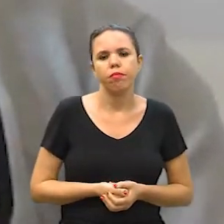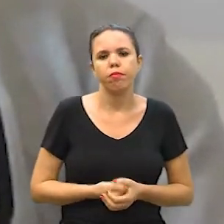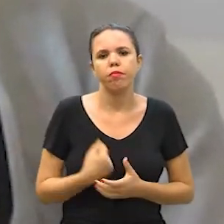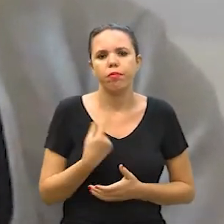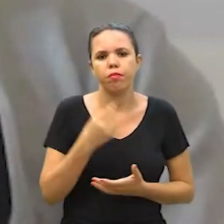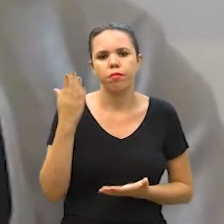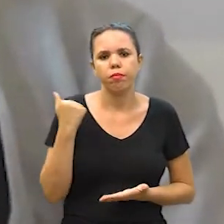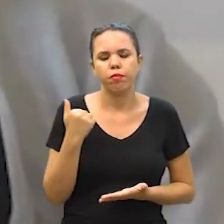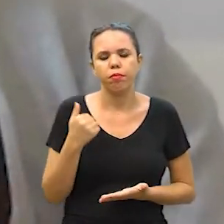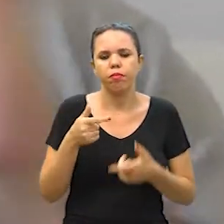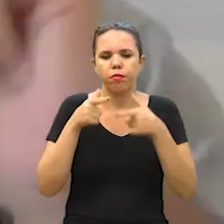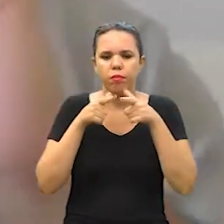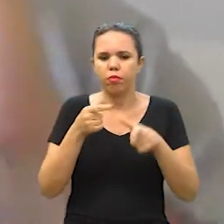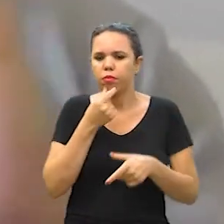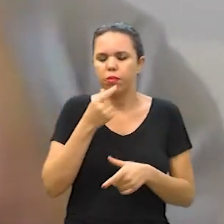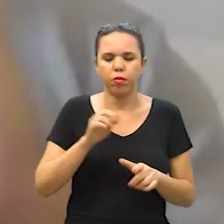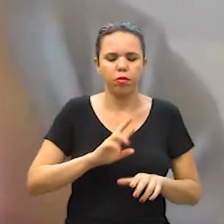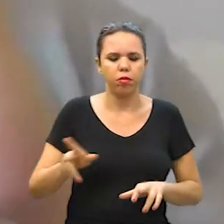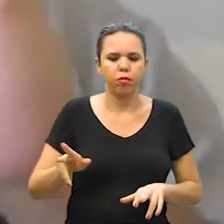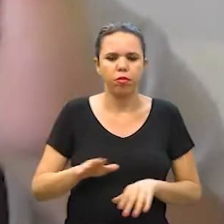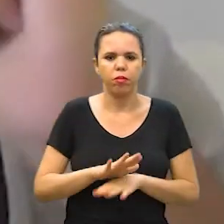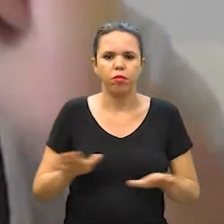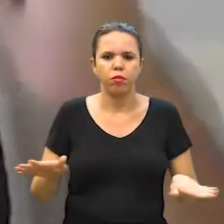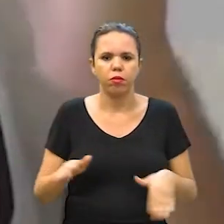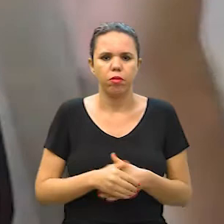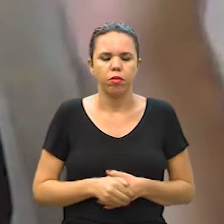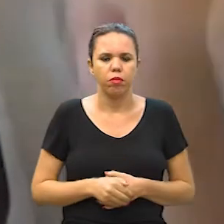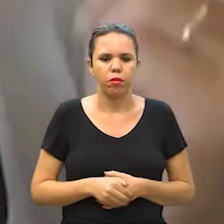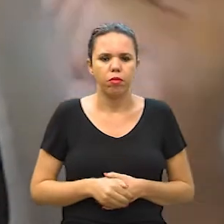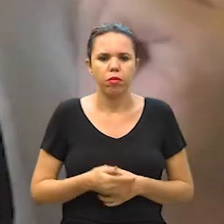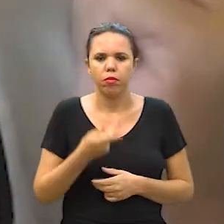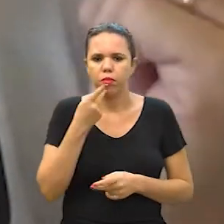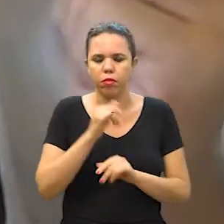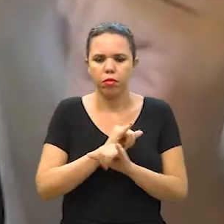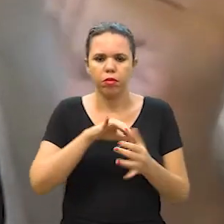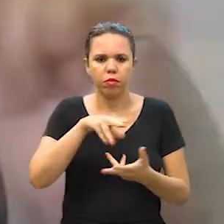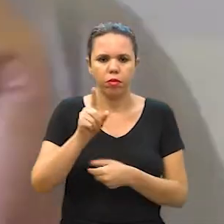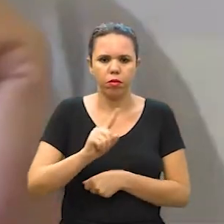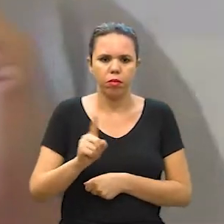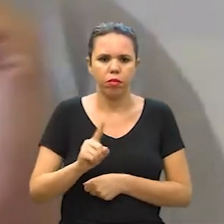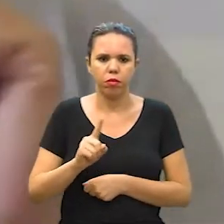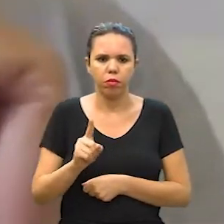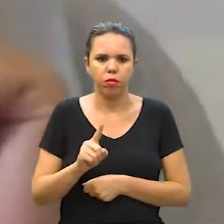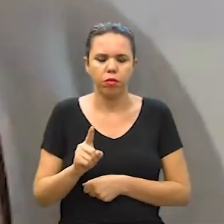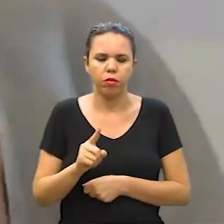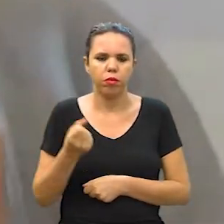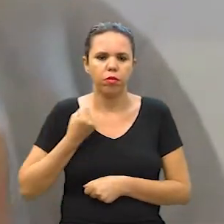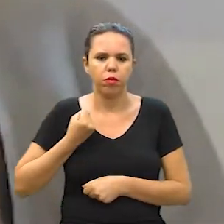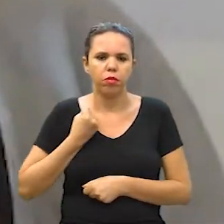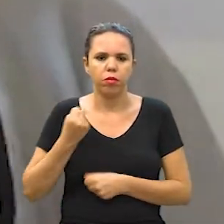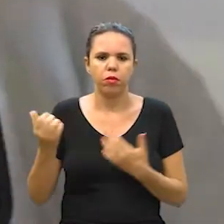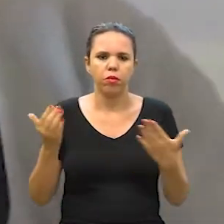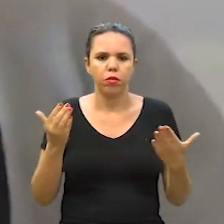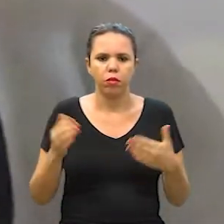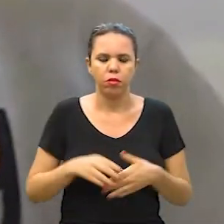gente saiba que a língua inglesa não é mais a mais falada do mundo,